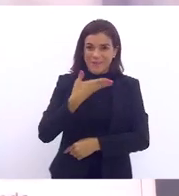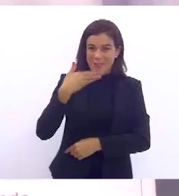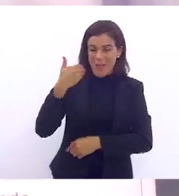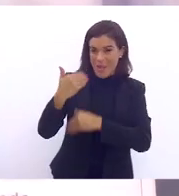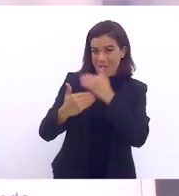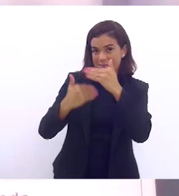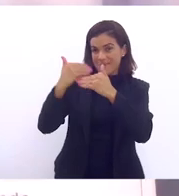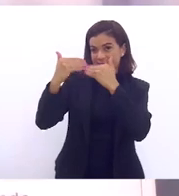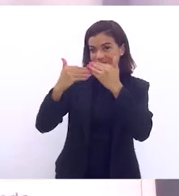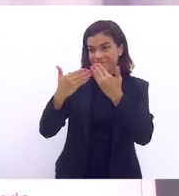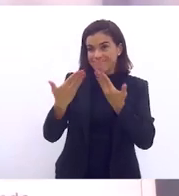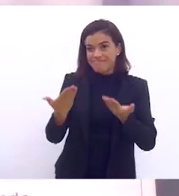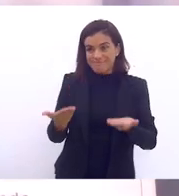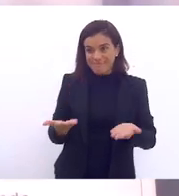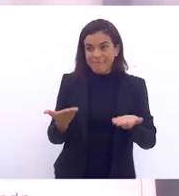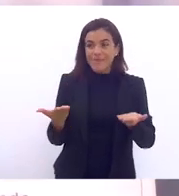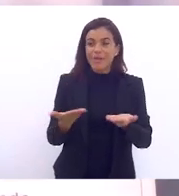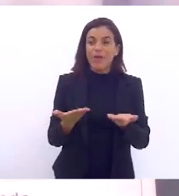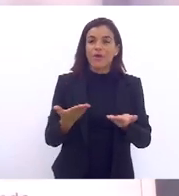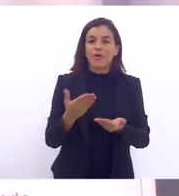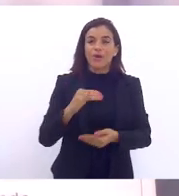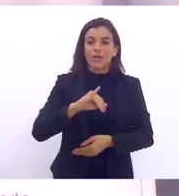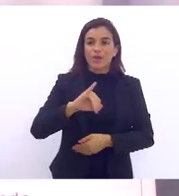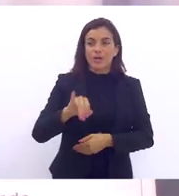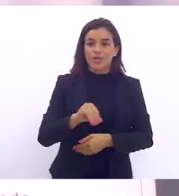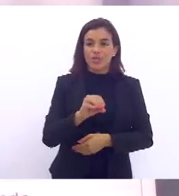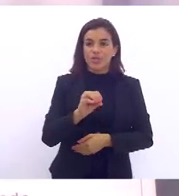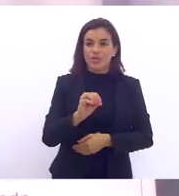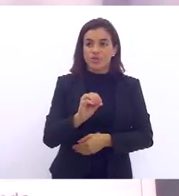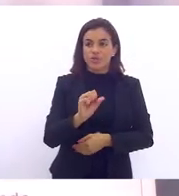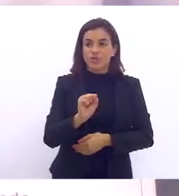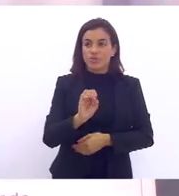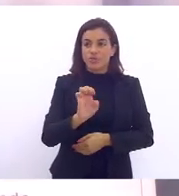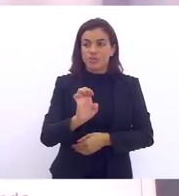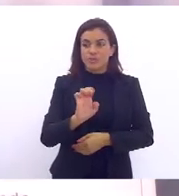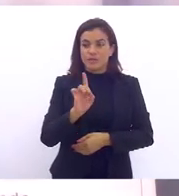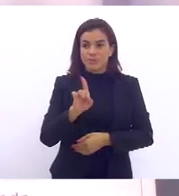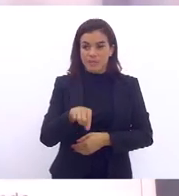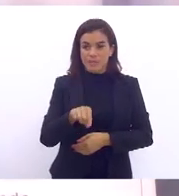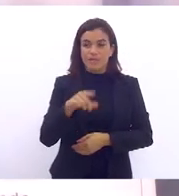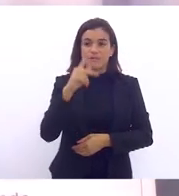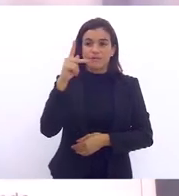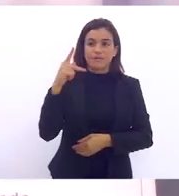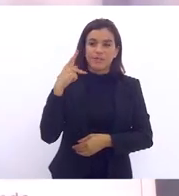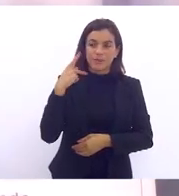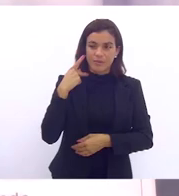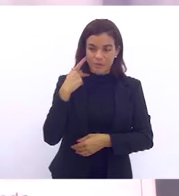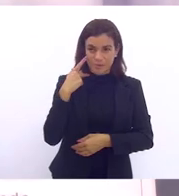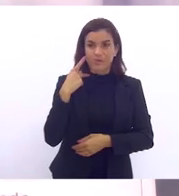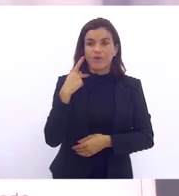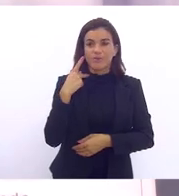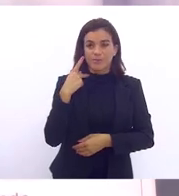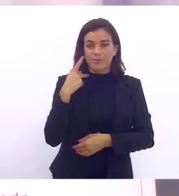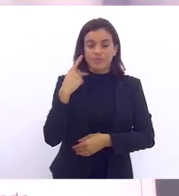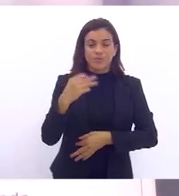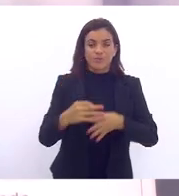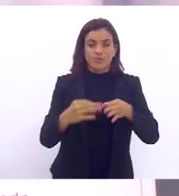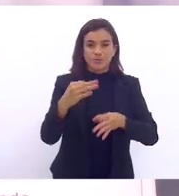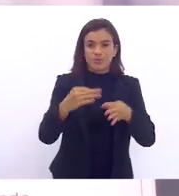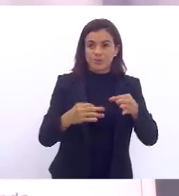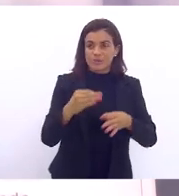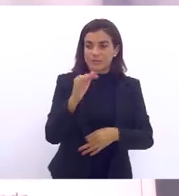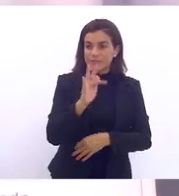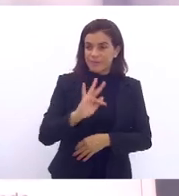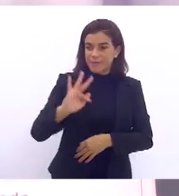mais tá bom então com a palavra o Sr joséo procurador da Justiça